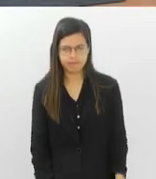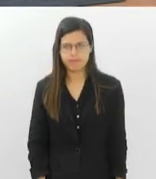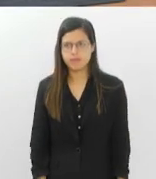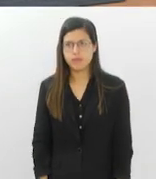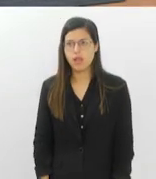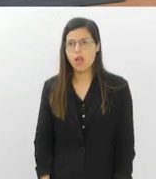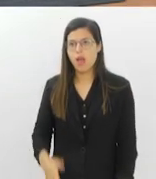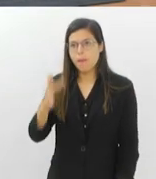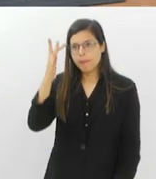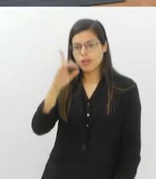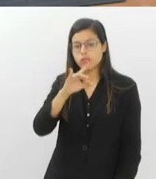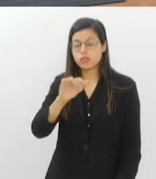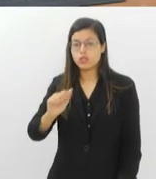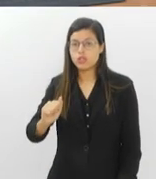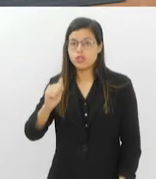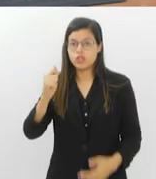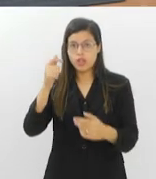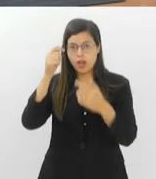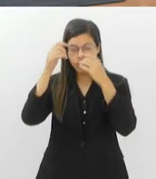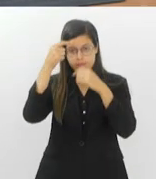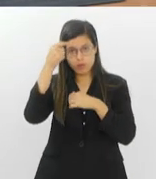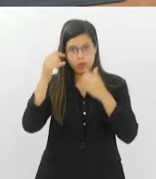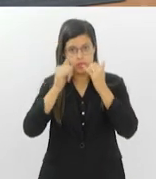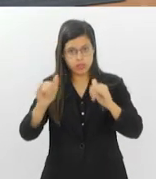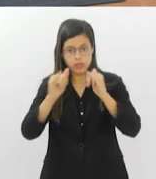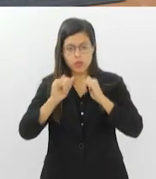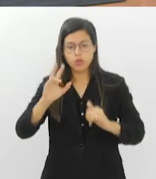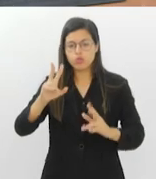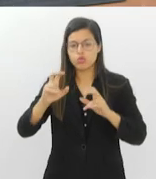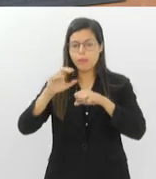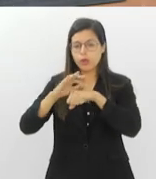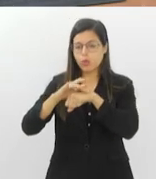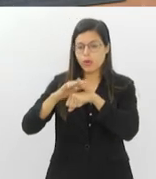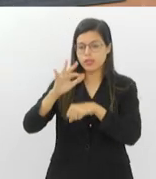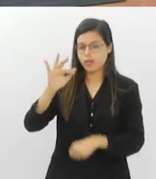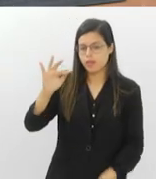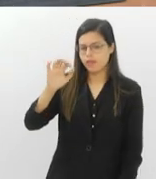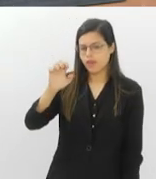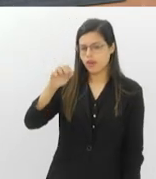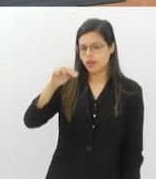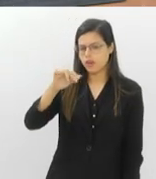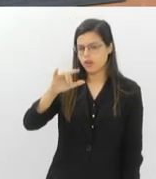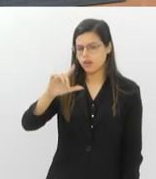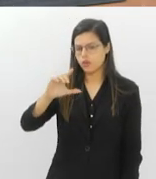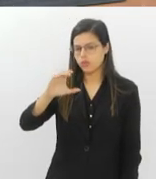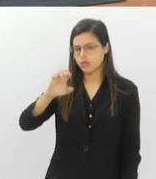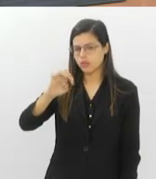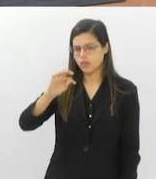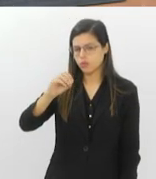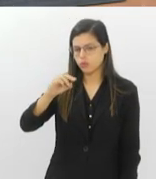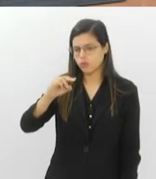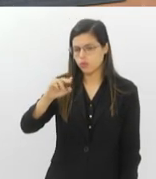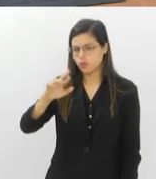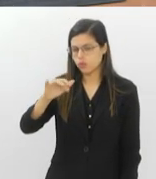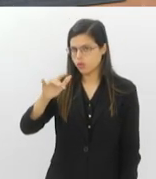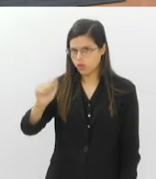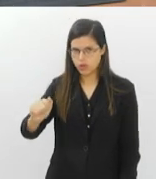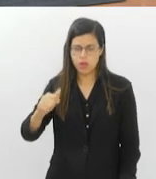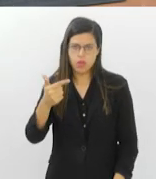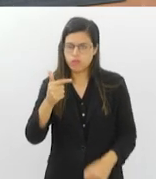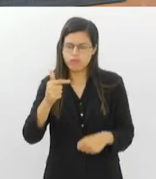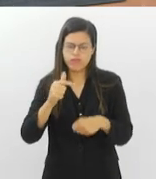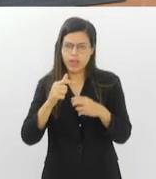Amanhã é o Dia Mundial de Conscientização sobre a fenilcetonúria. Essa doença genética não tem cura, mas o tratamento